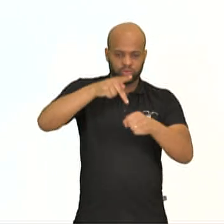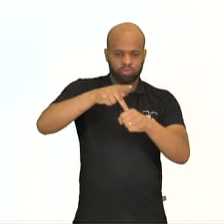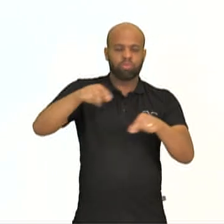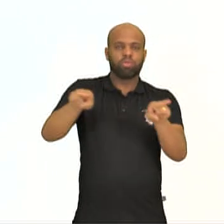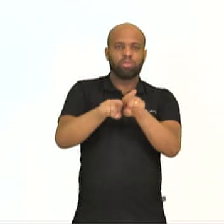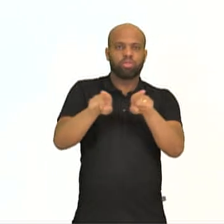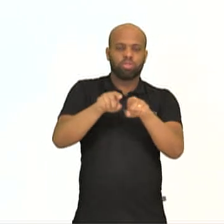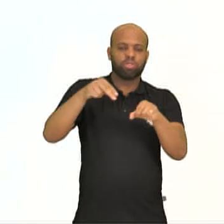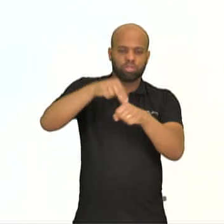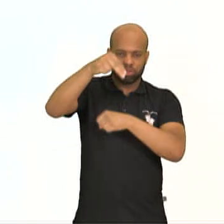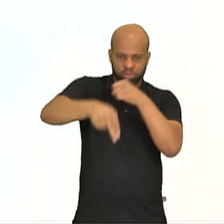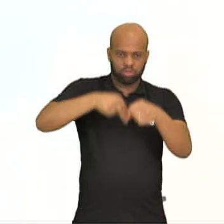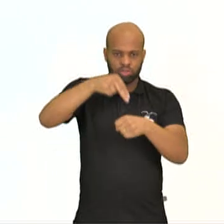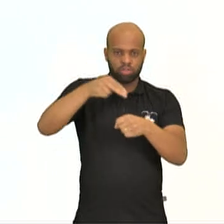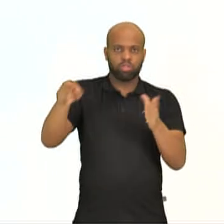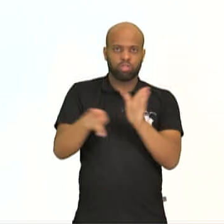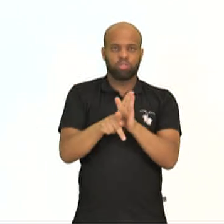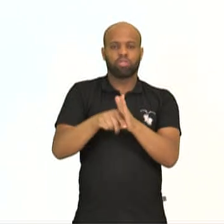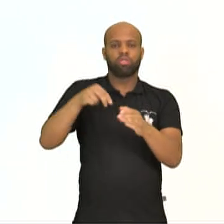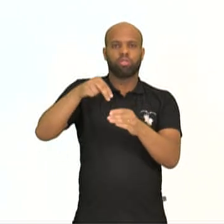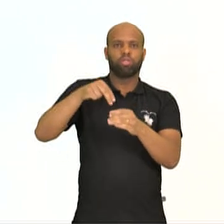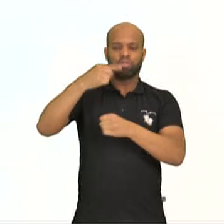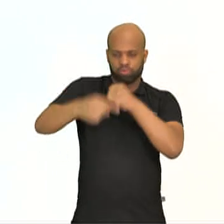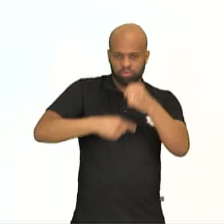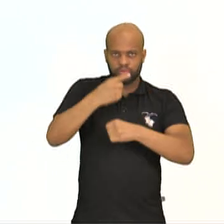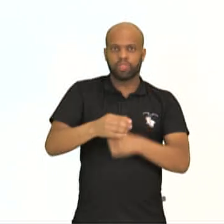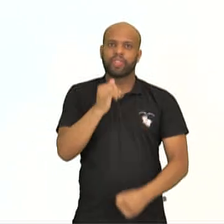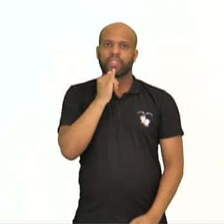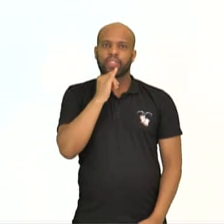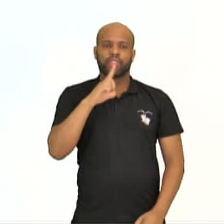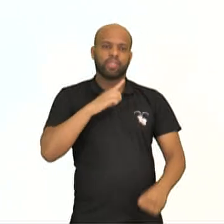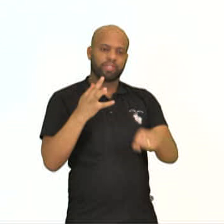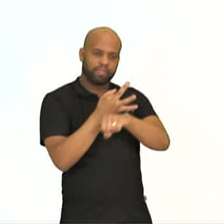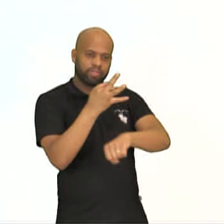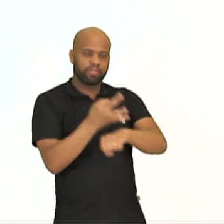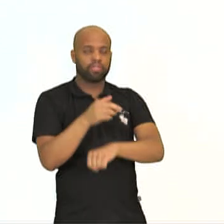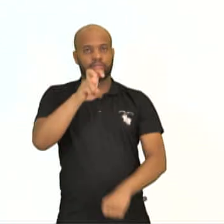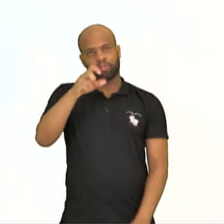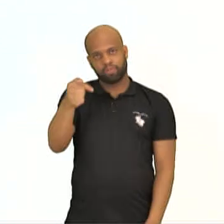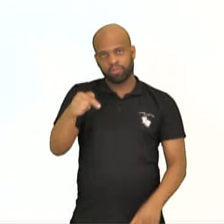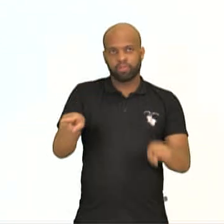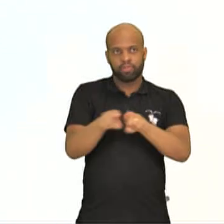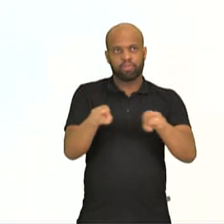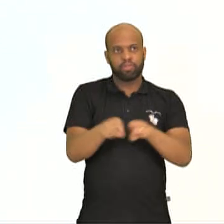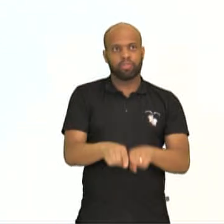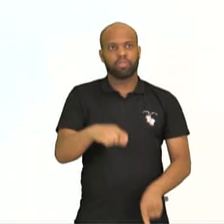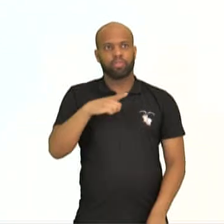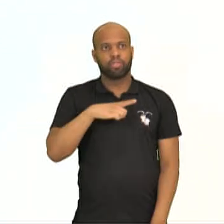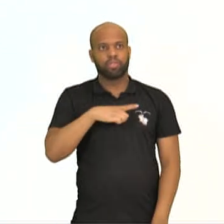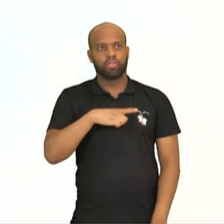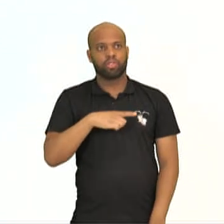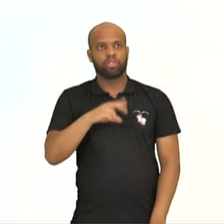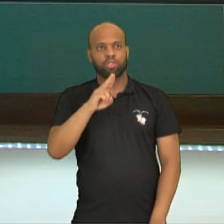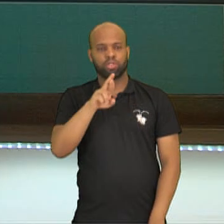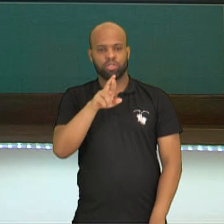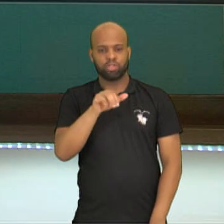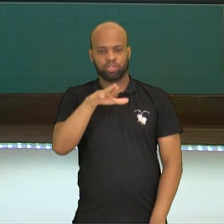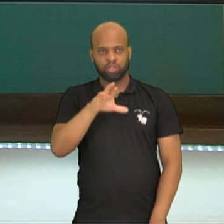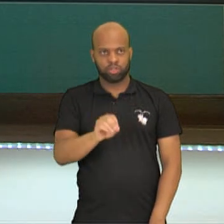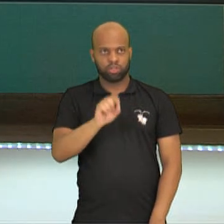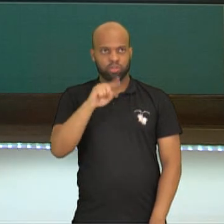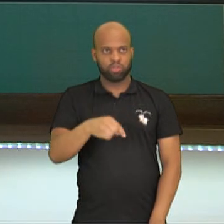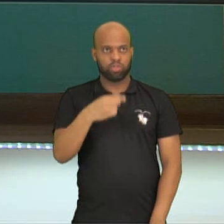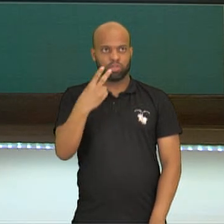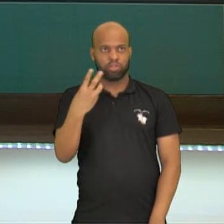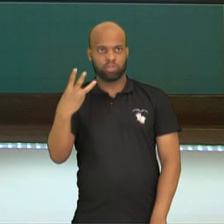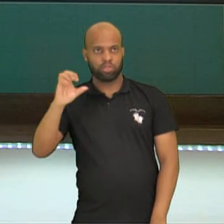átomo, desse nosso isótopo. Por exemplo, ferro 57, urânio 238, hélio 3. Na